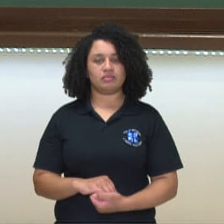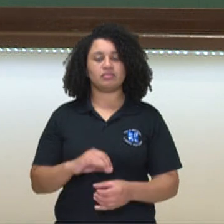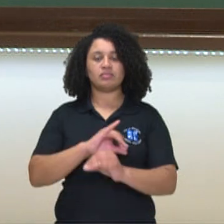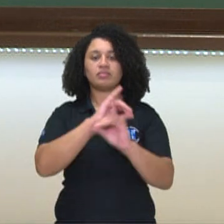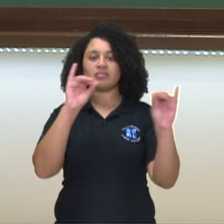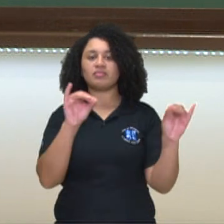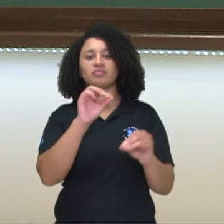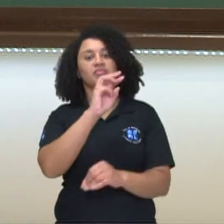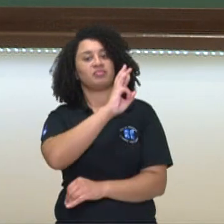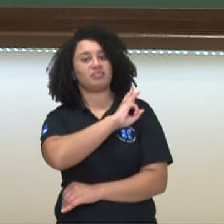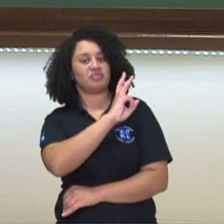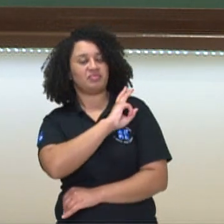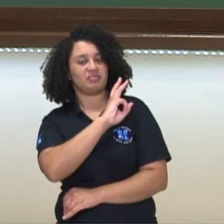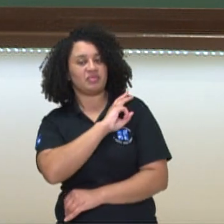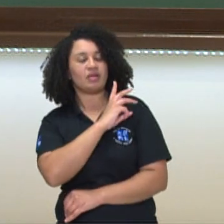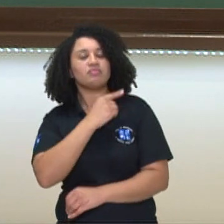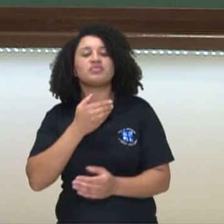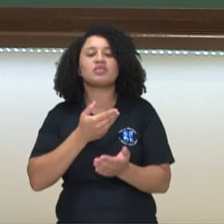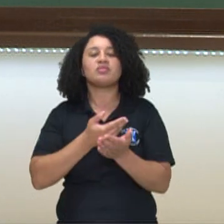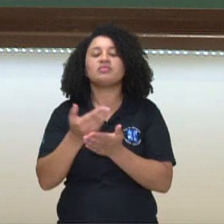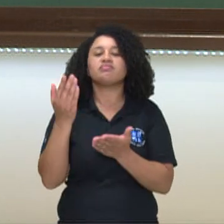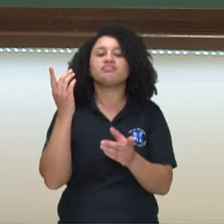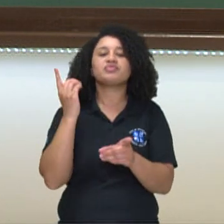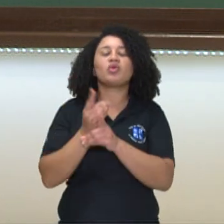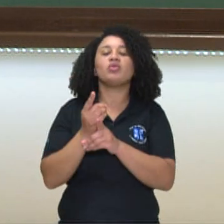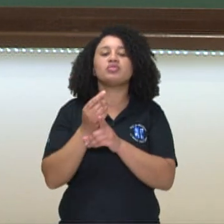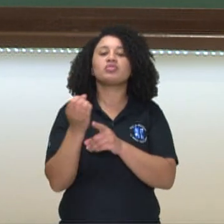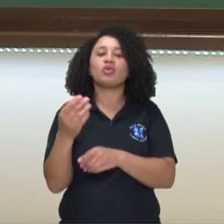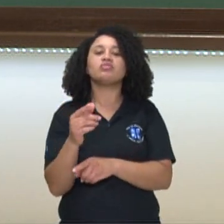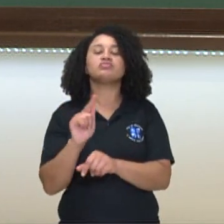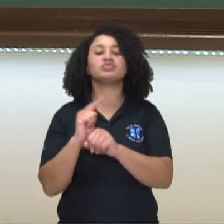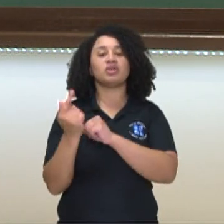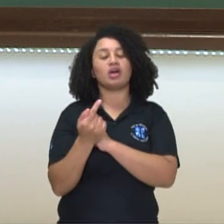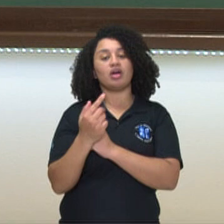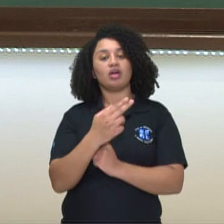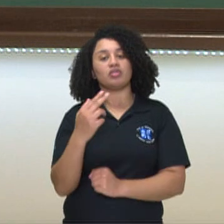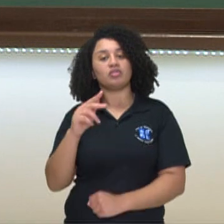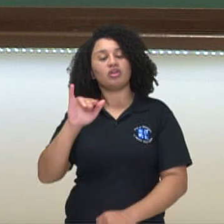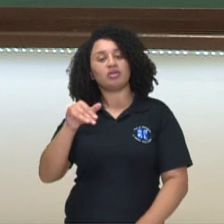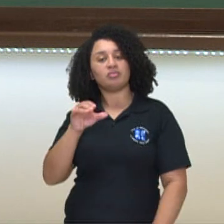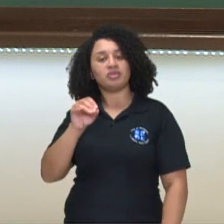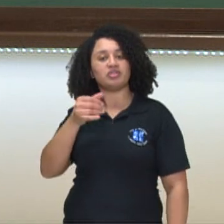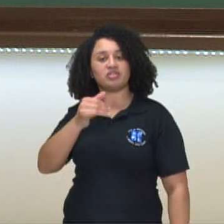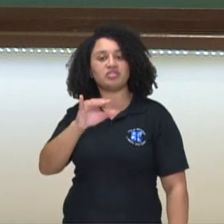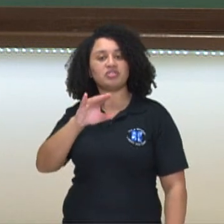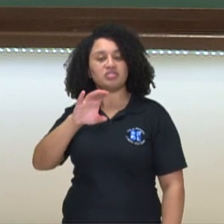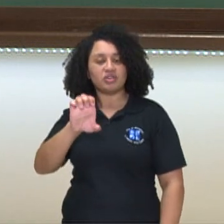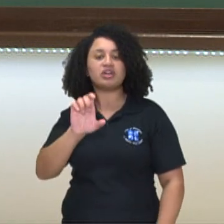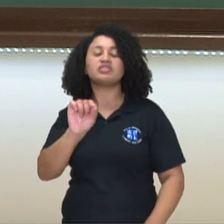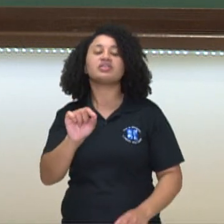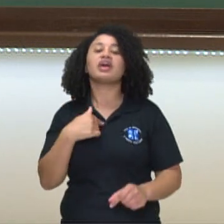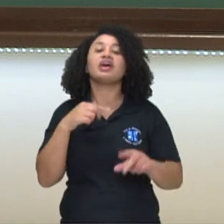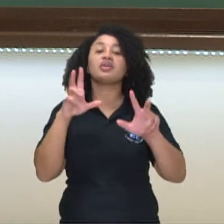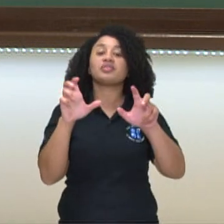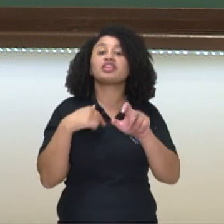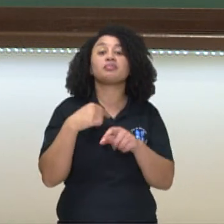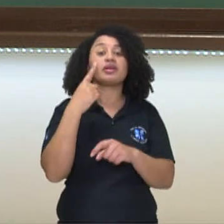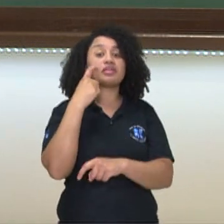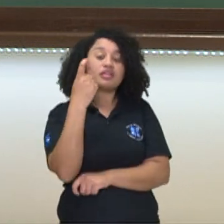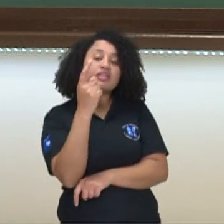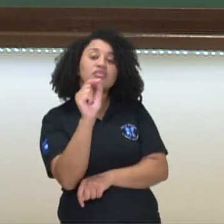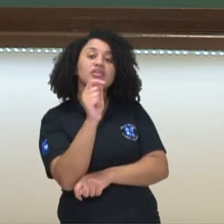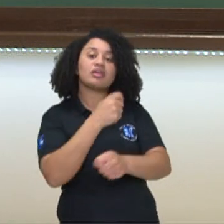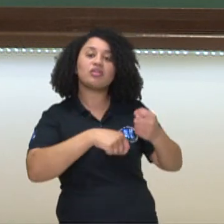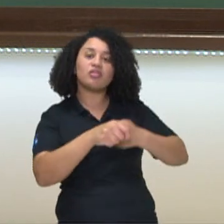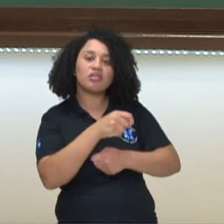aluno terceiranista, nós estamos aqui para mais um Encontro de Geografia. Meu nome é Joyce e hoje o tema é muito interessante, é comércio mundial. Para